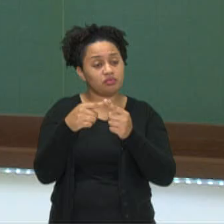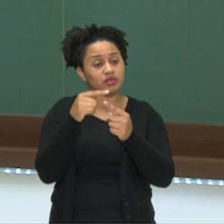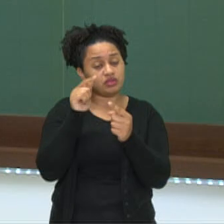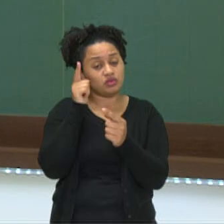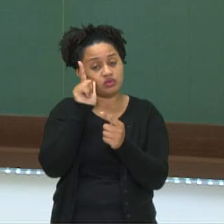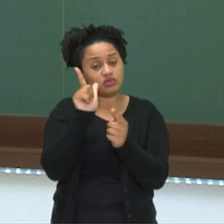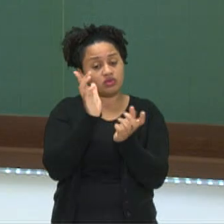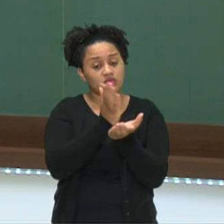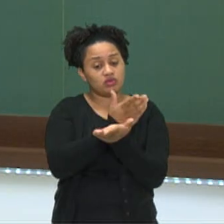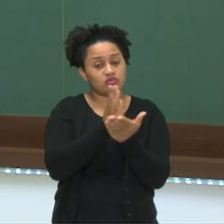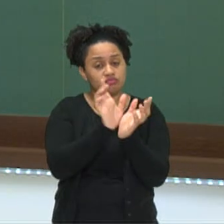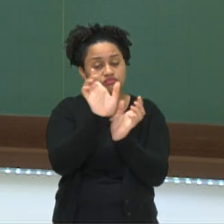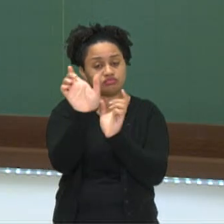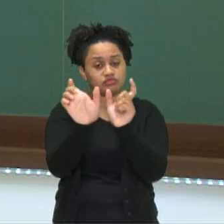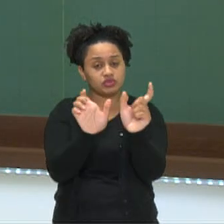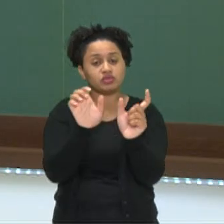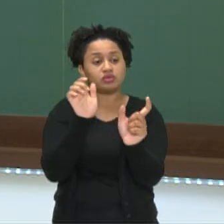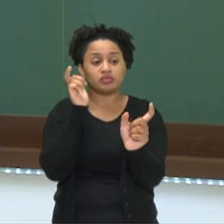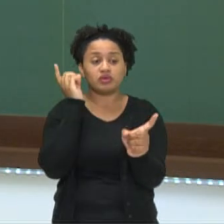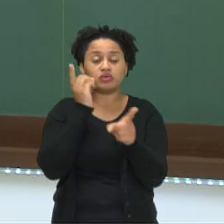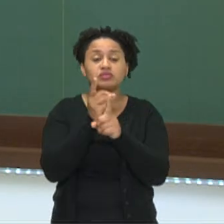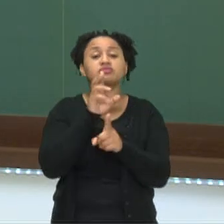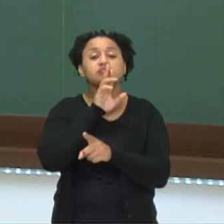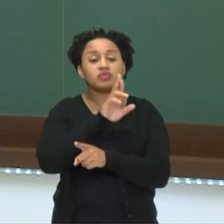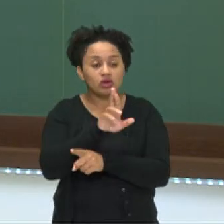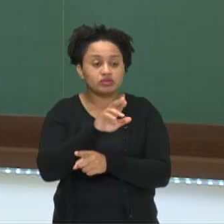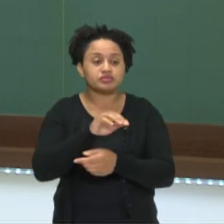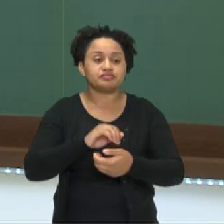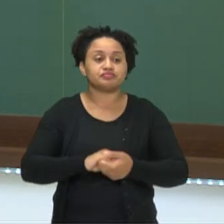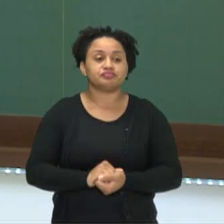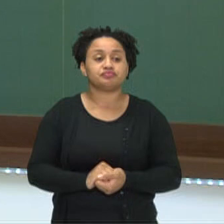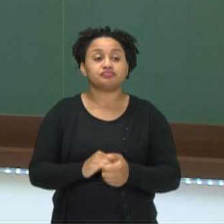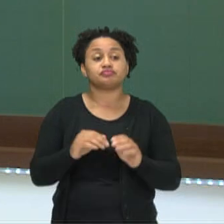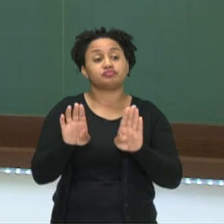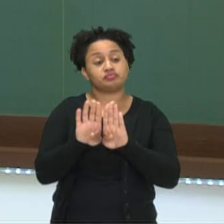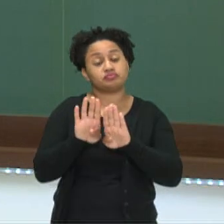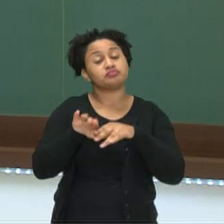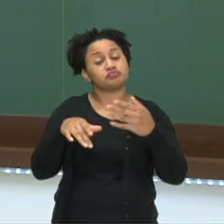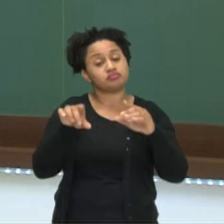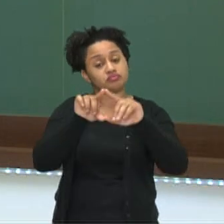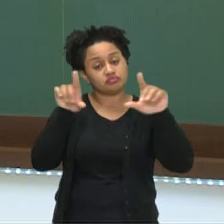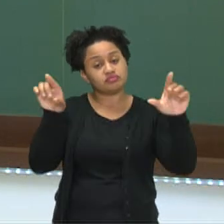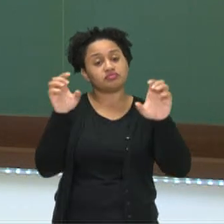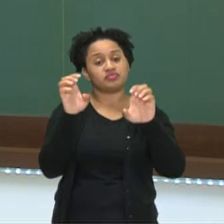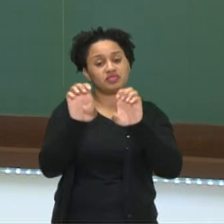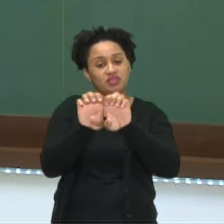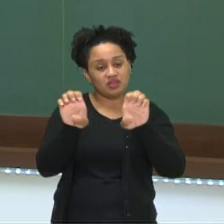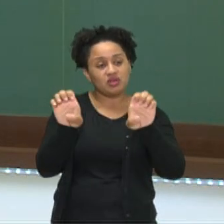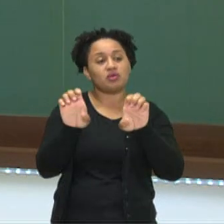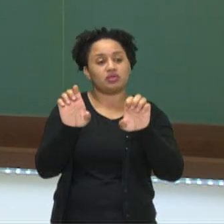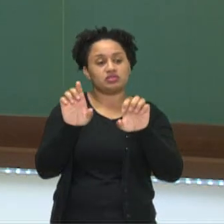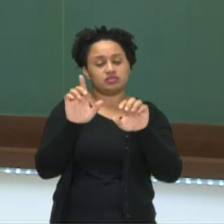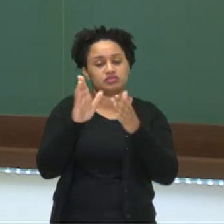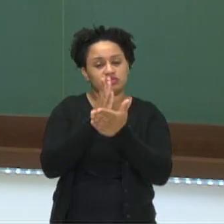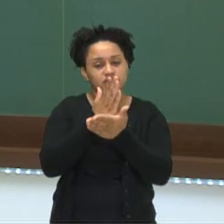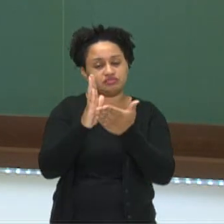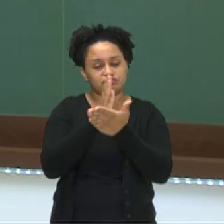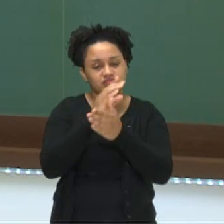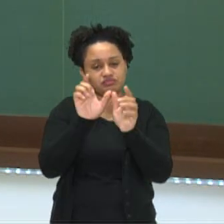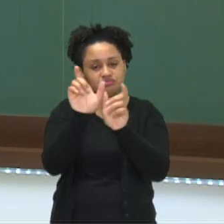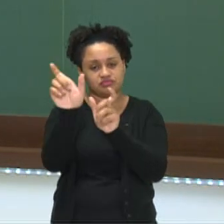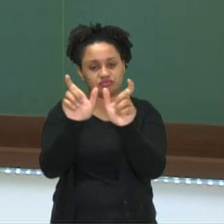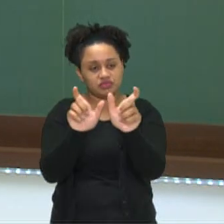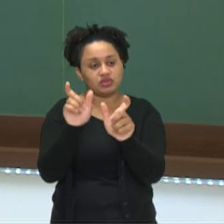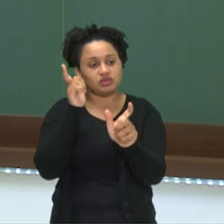consigo encontrar a solução da equação do segundo grau. E a partir dessa equação fatorada, a gente